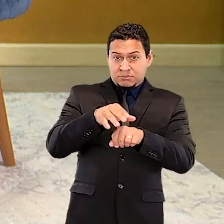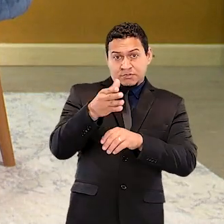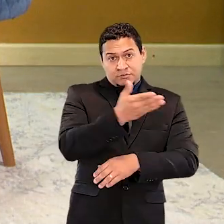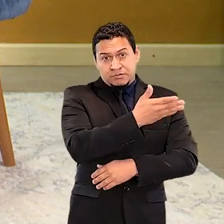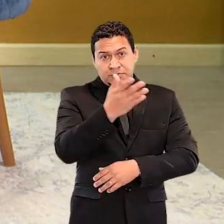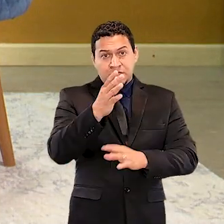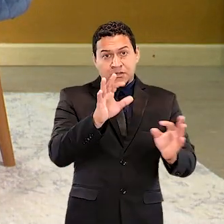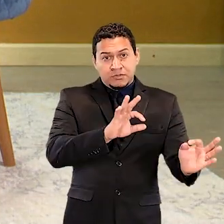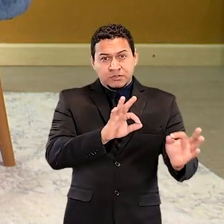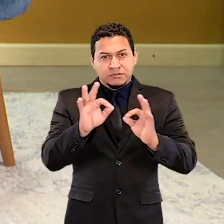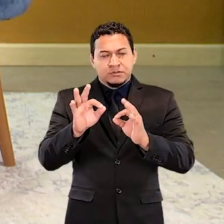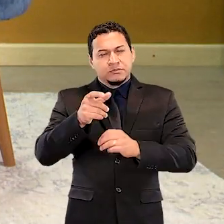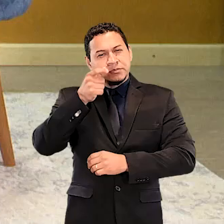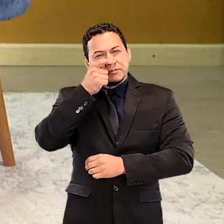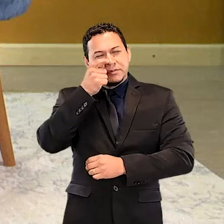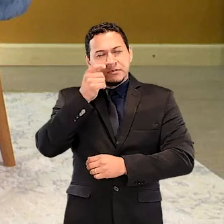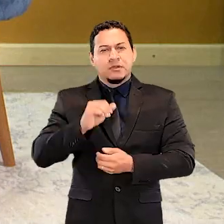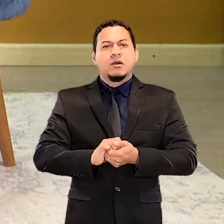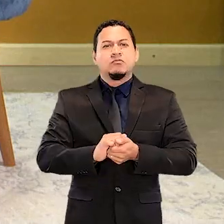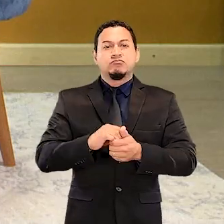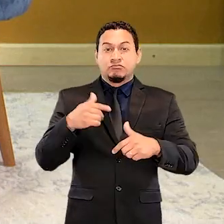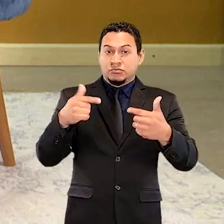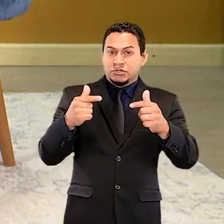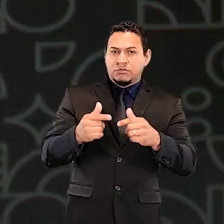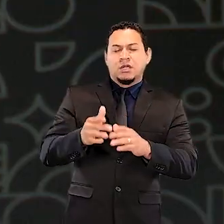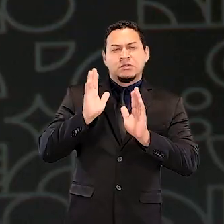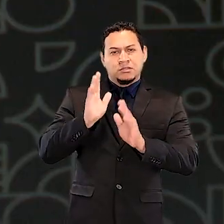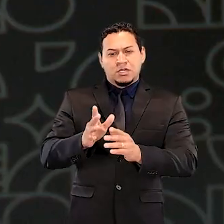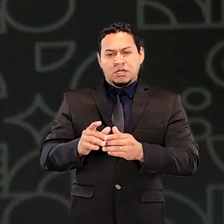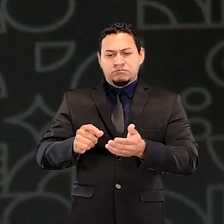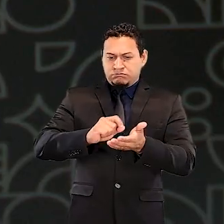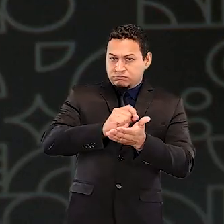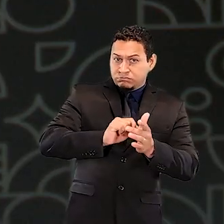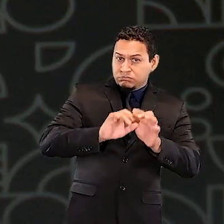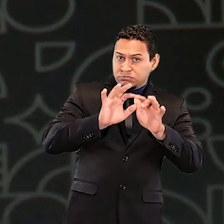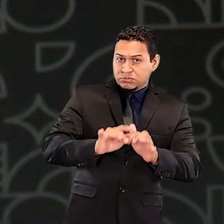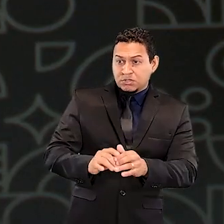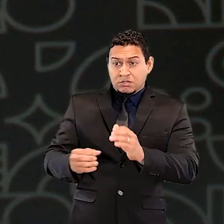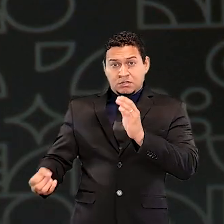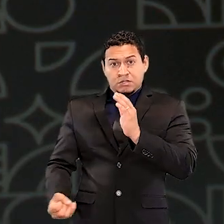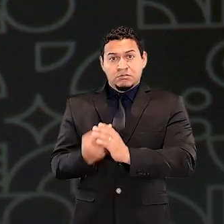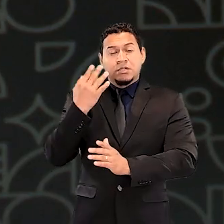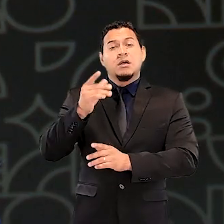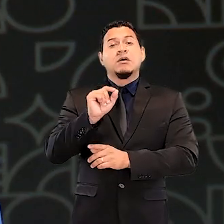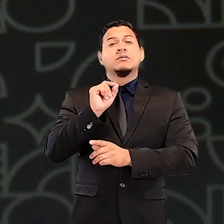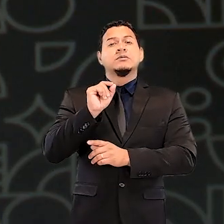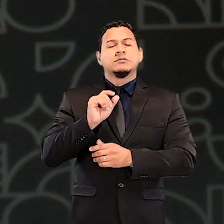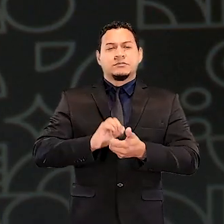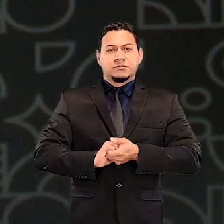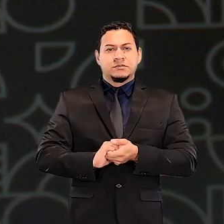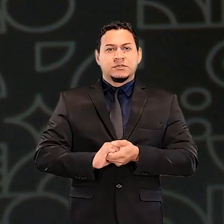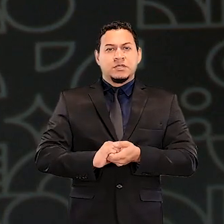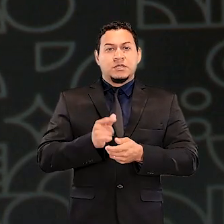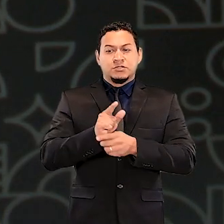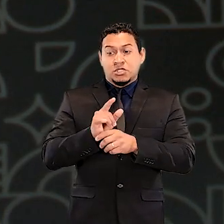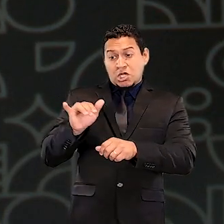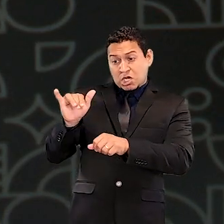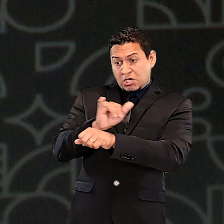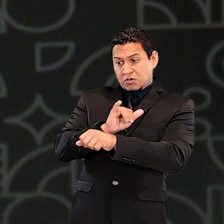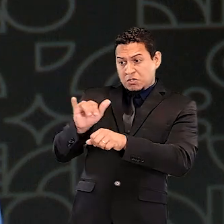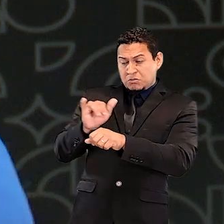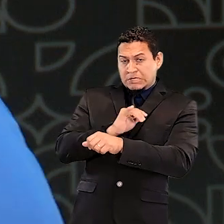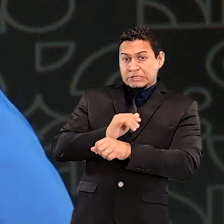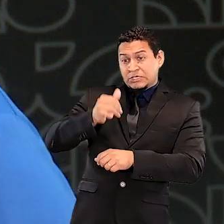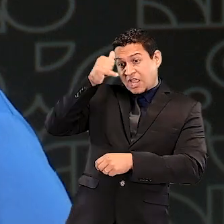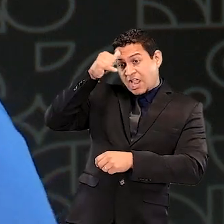quem está nos assistindo um trabalho que a senhora criou, coordena, que é um trabalho de prevenção à